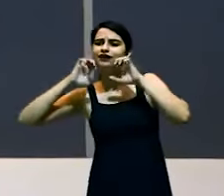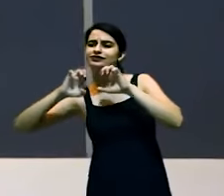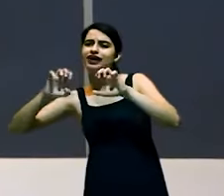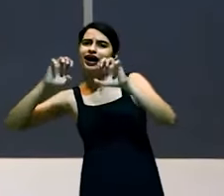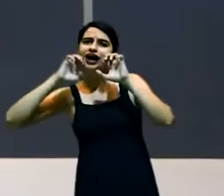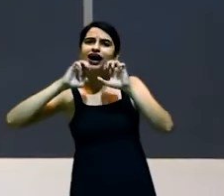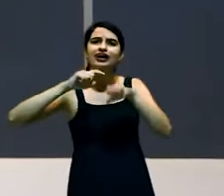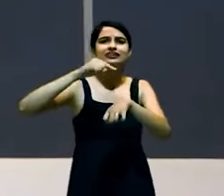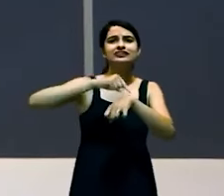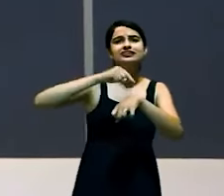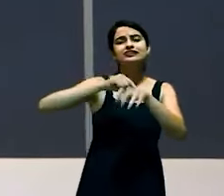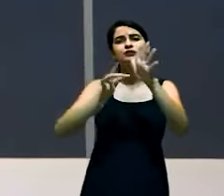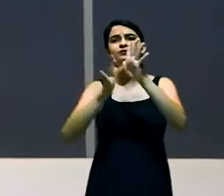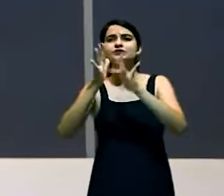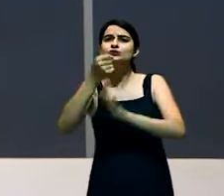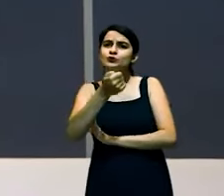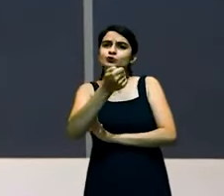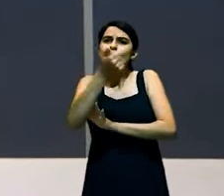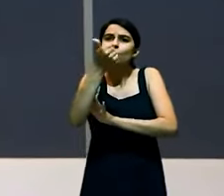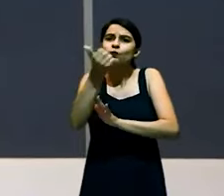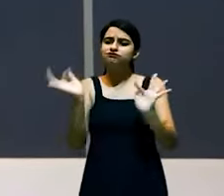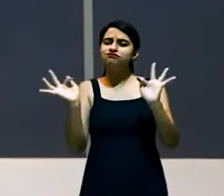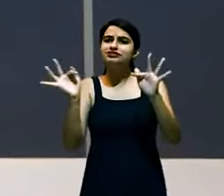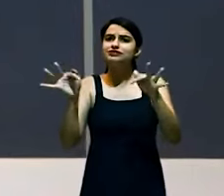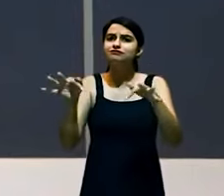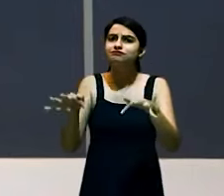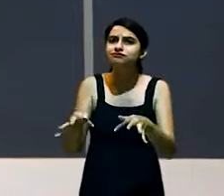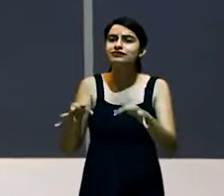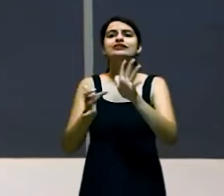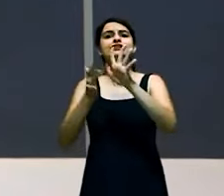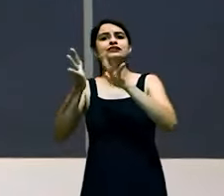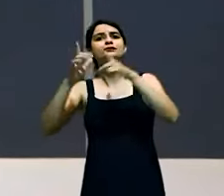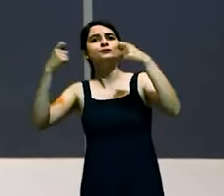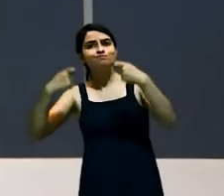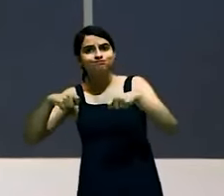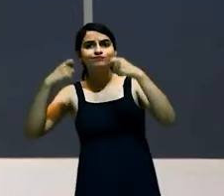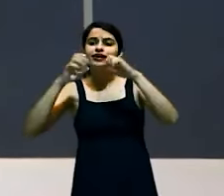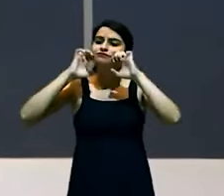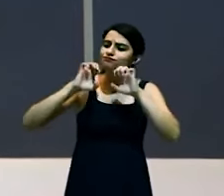aqui. São momentos próximos à crucificação.